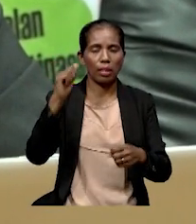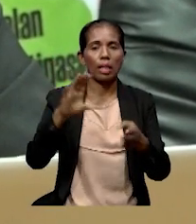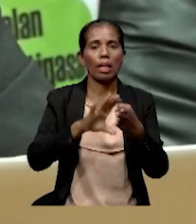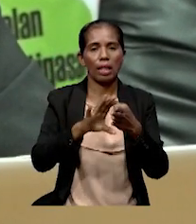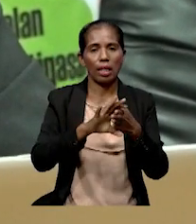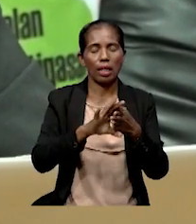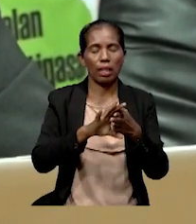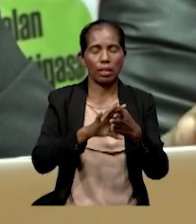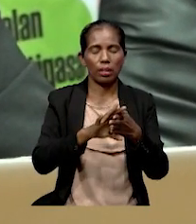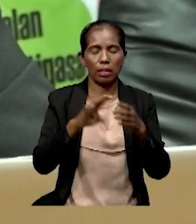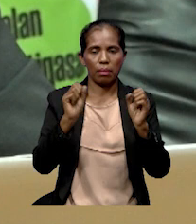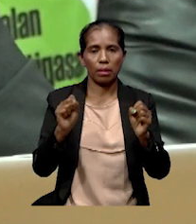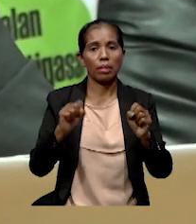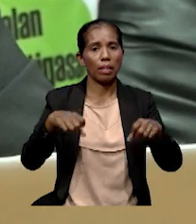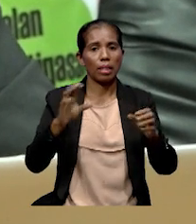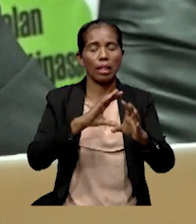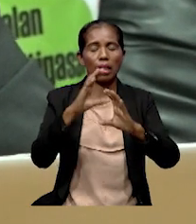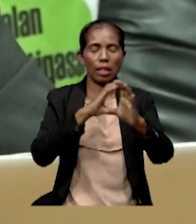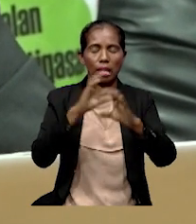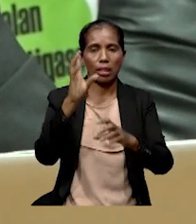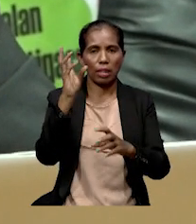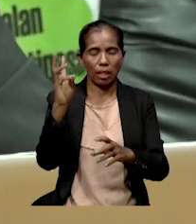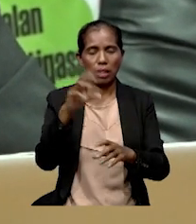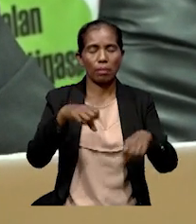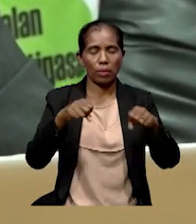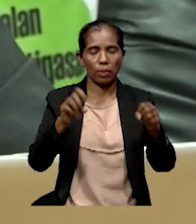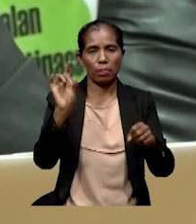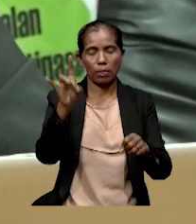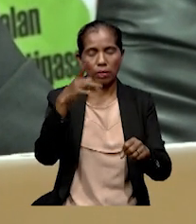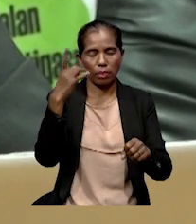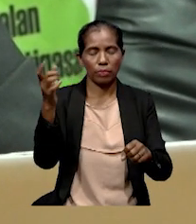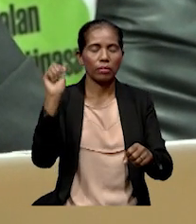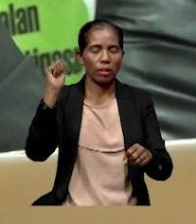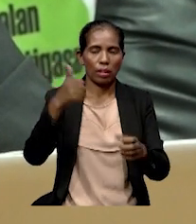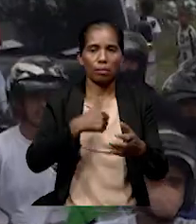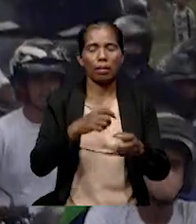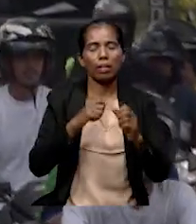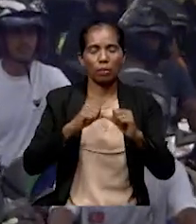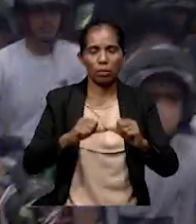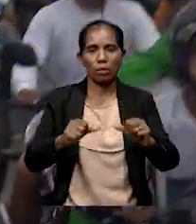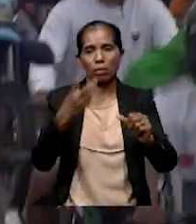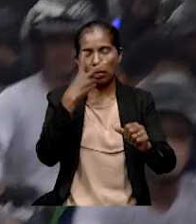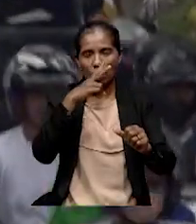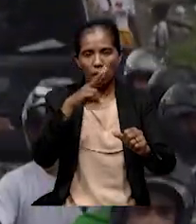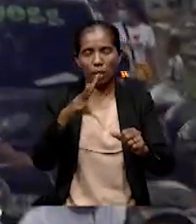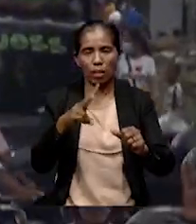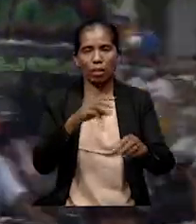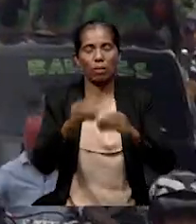no motorizada sanur singwalum. Nune iha kampanya eleitoral ba segunda volta ka continua halo monitorizasan ba